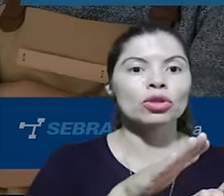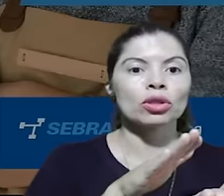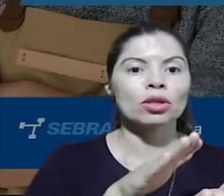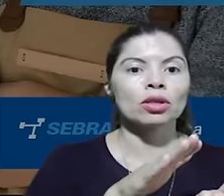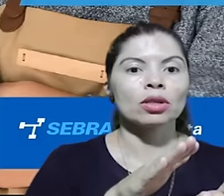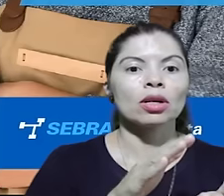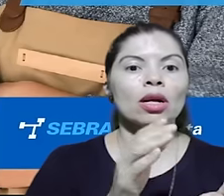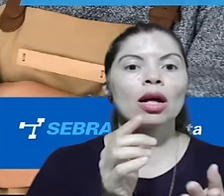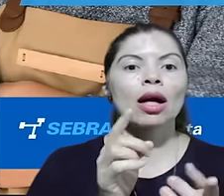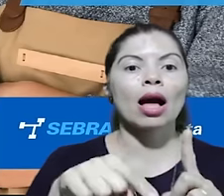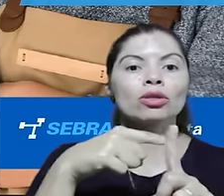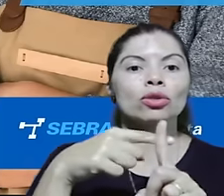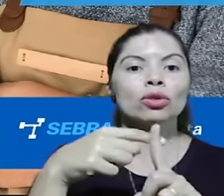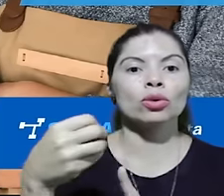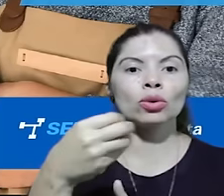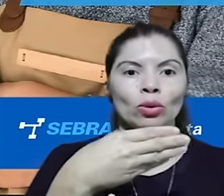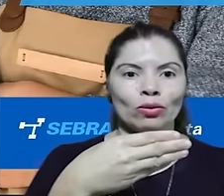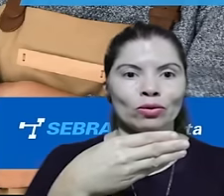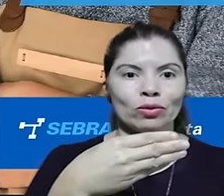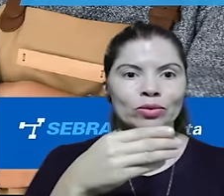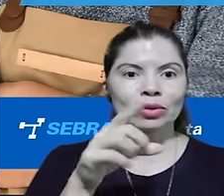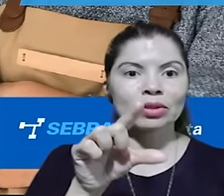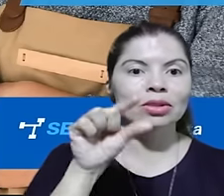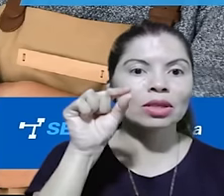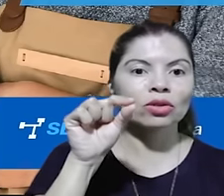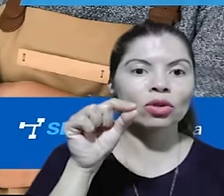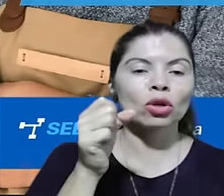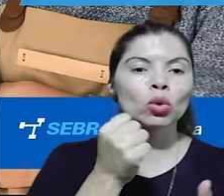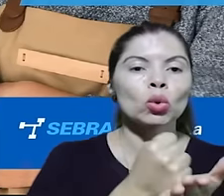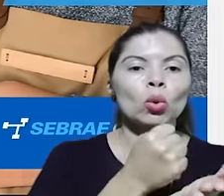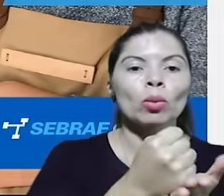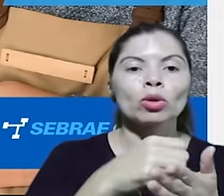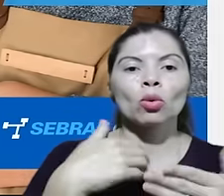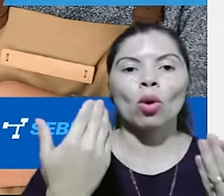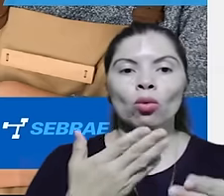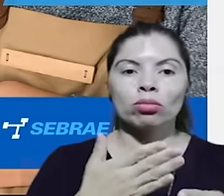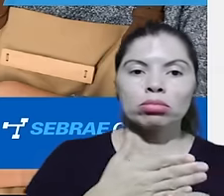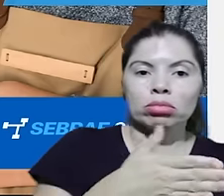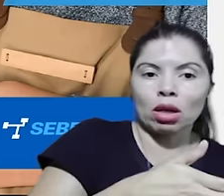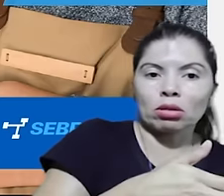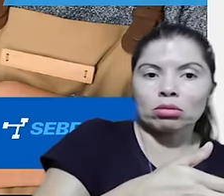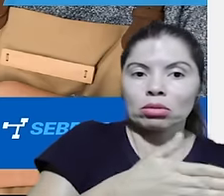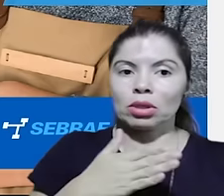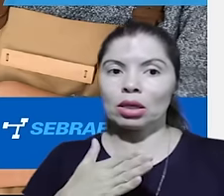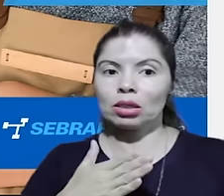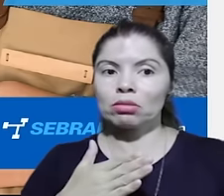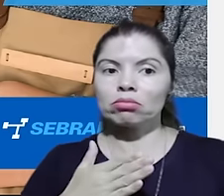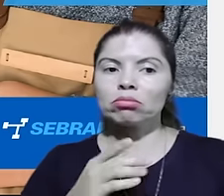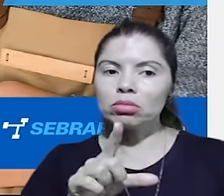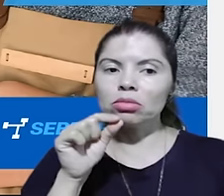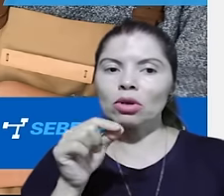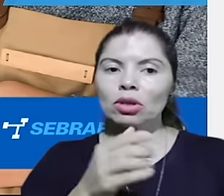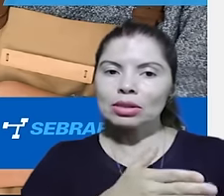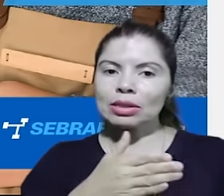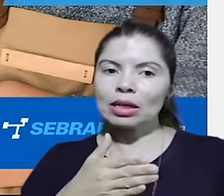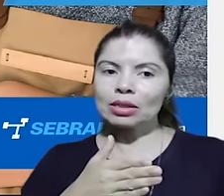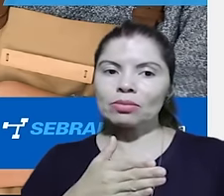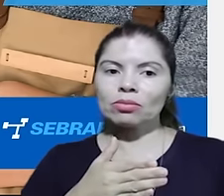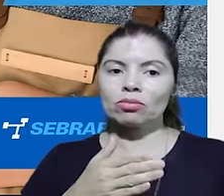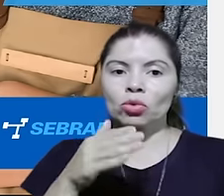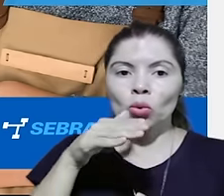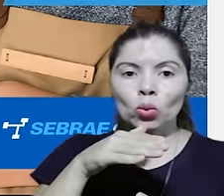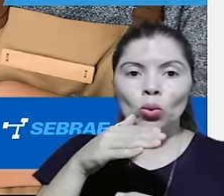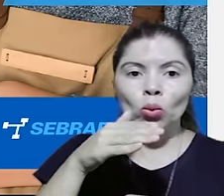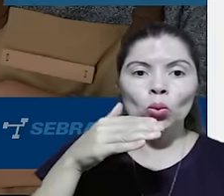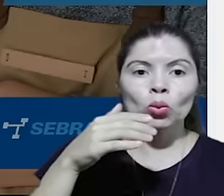Adicionar novo aqui o tipo de documento sem entrada ou saída seleciono saída o destinatário eu como